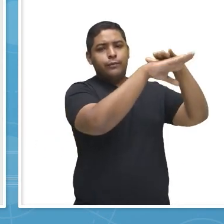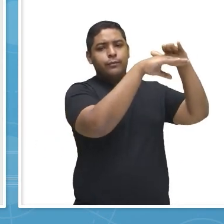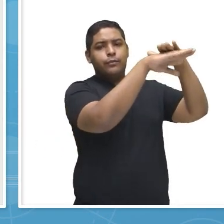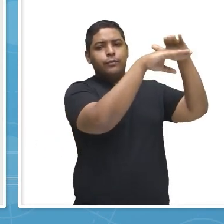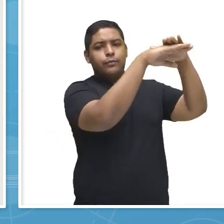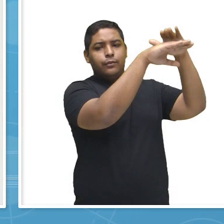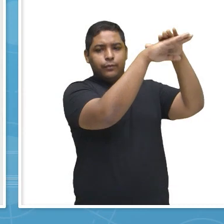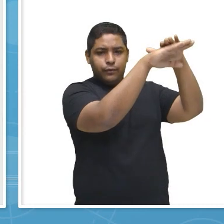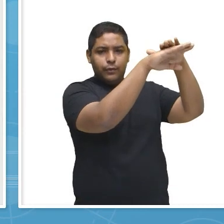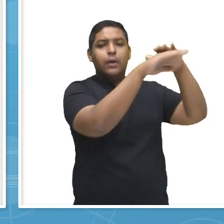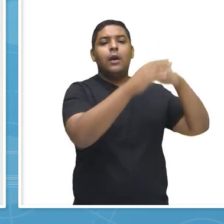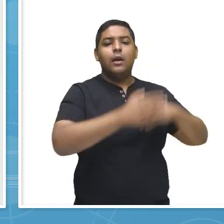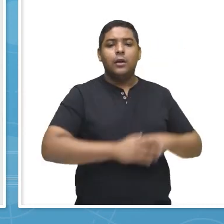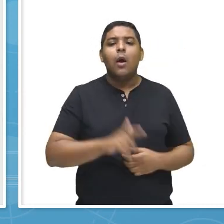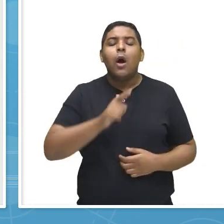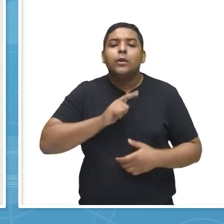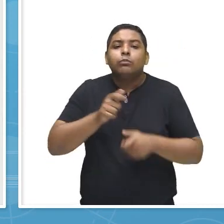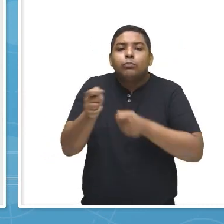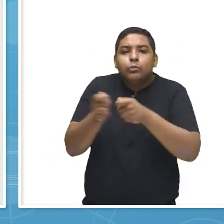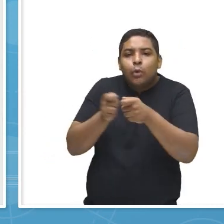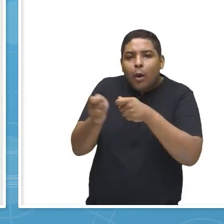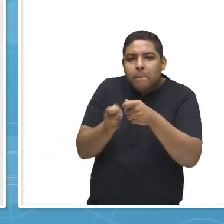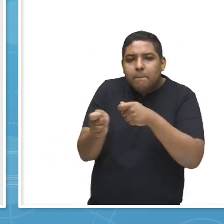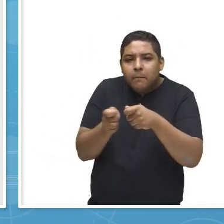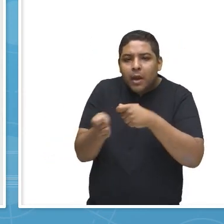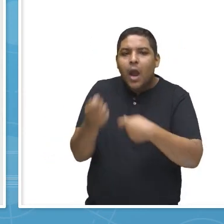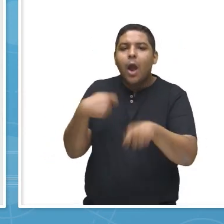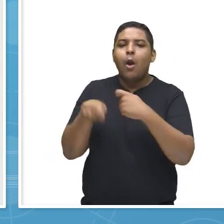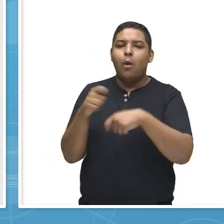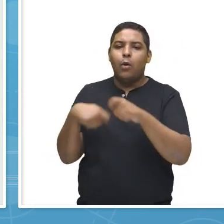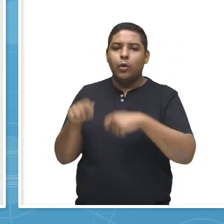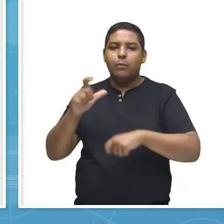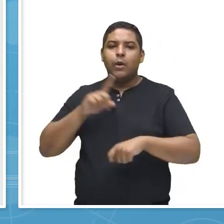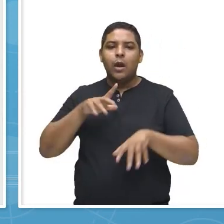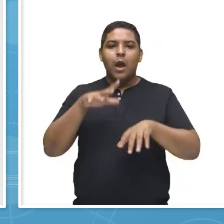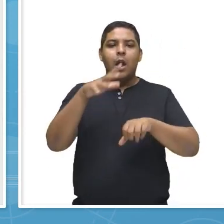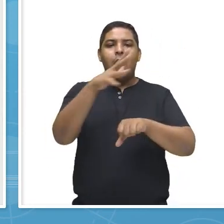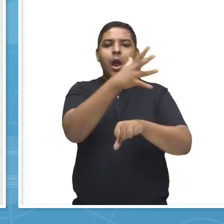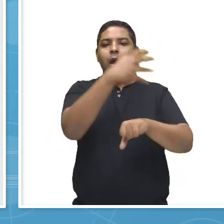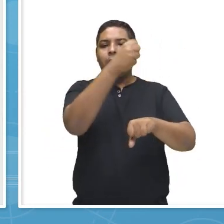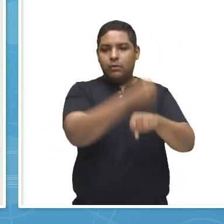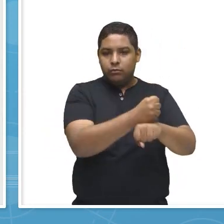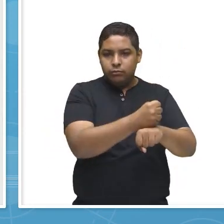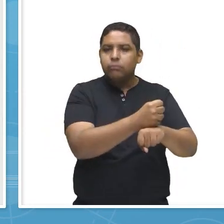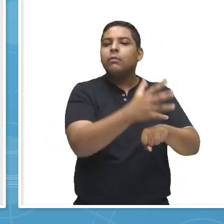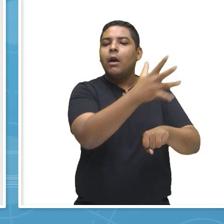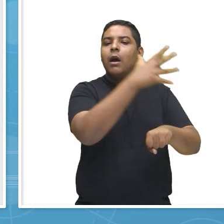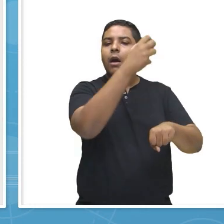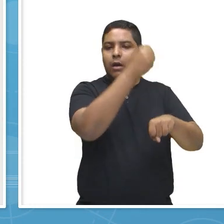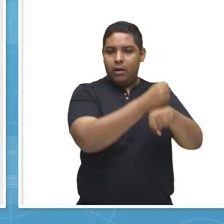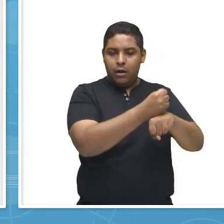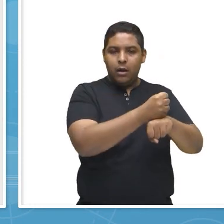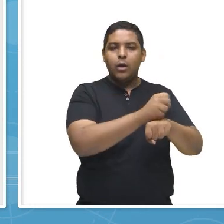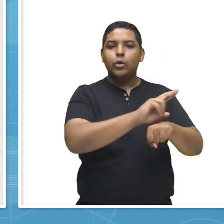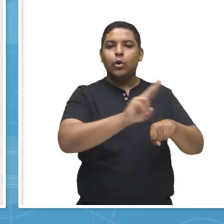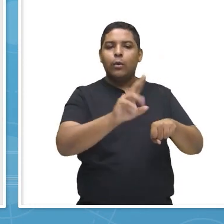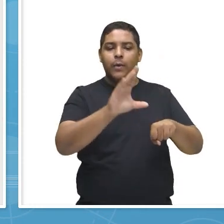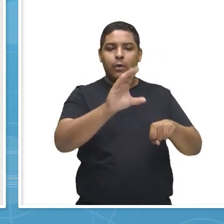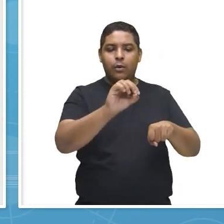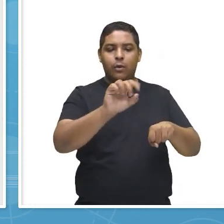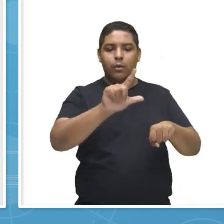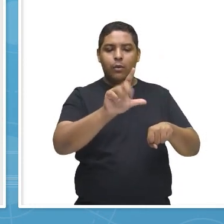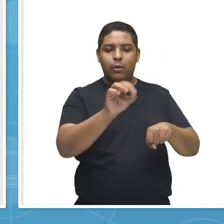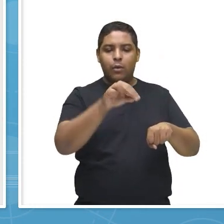do domínio econômico de suas colônias. Lembra que eu falei ainda agora, o período da colonização?